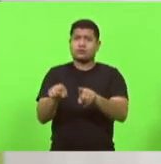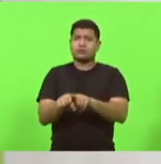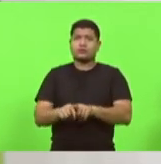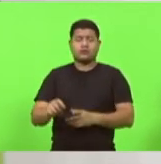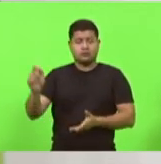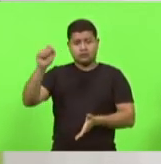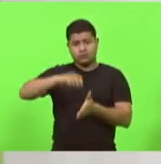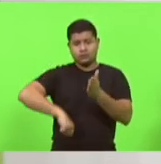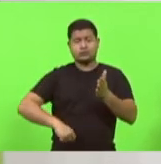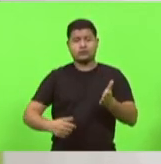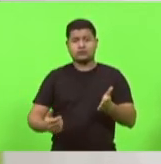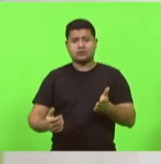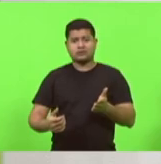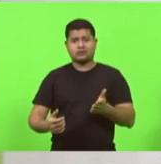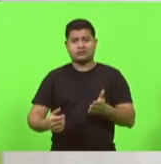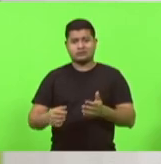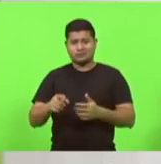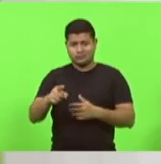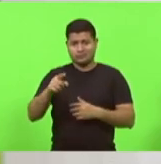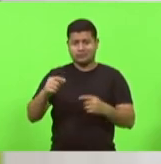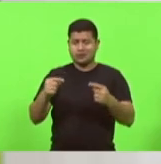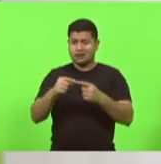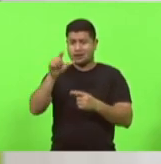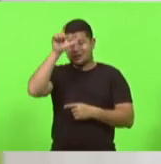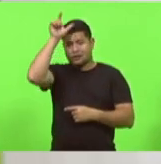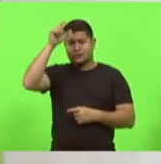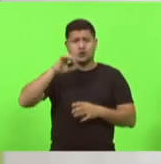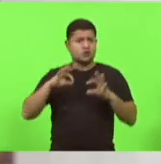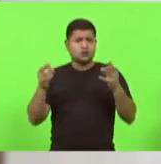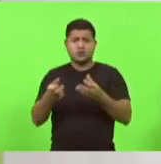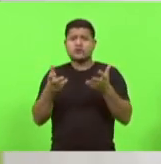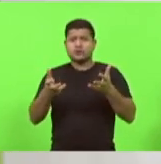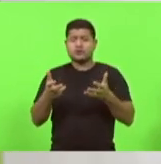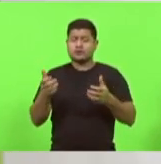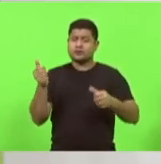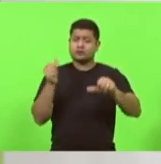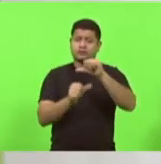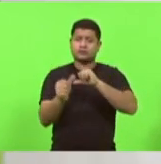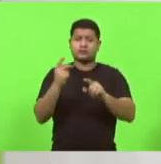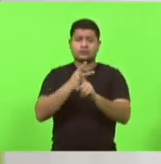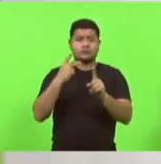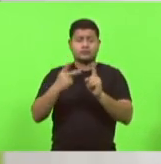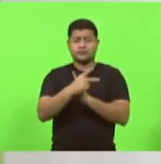Lima. Todos são favoráveis a uma reforma justa.